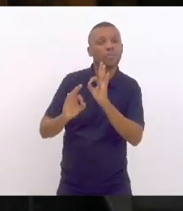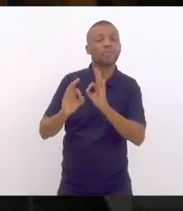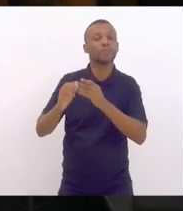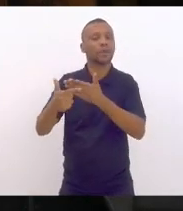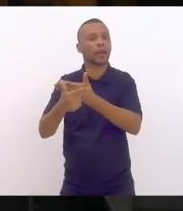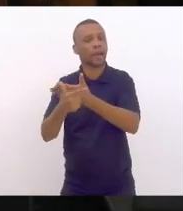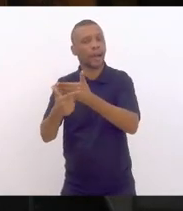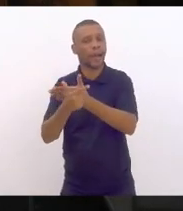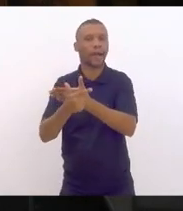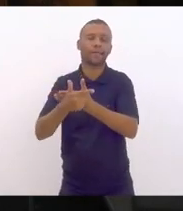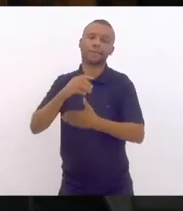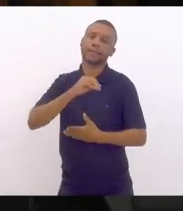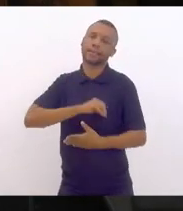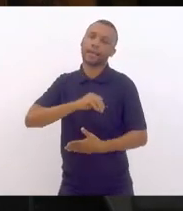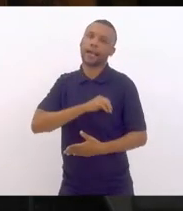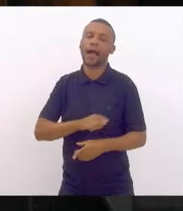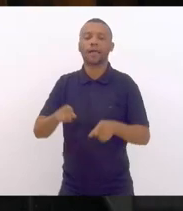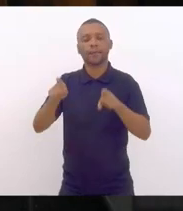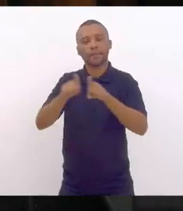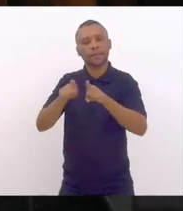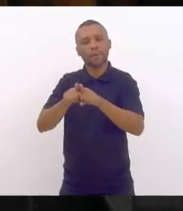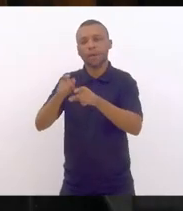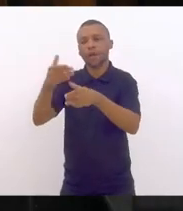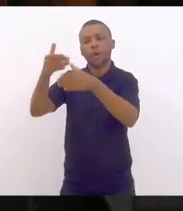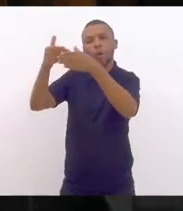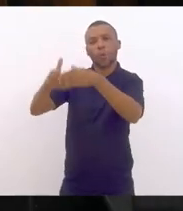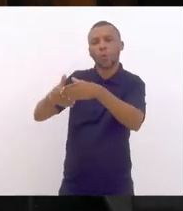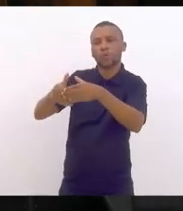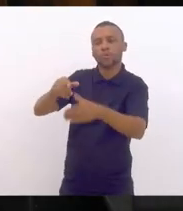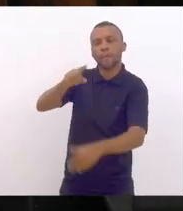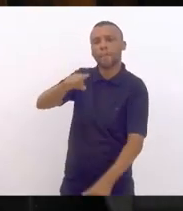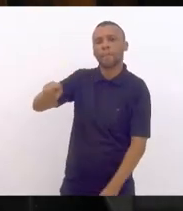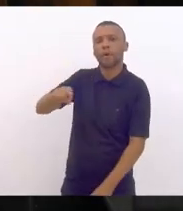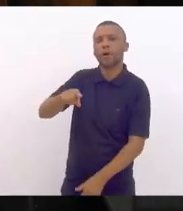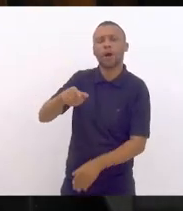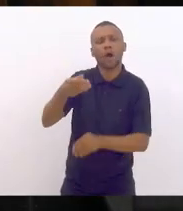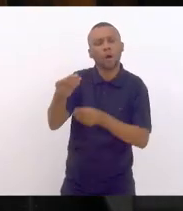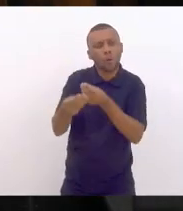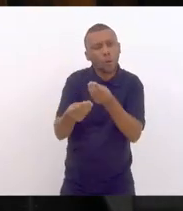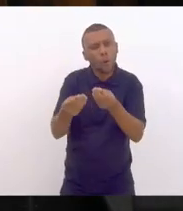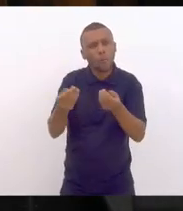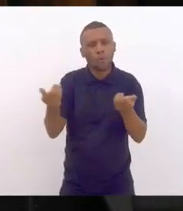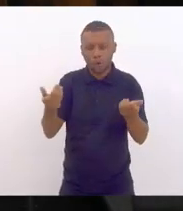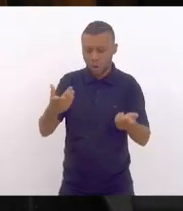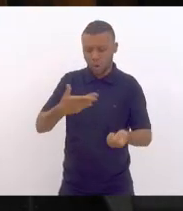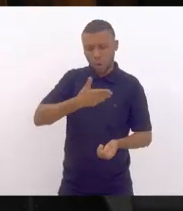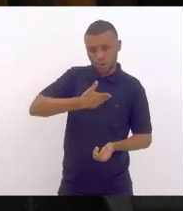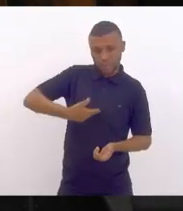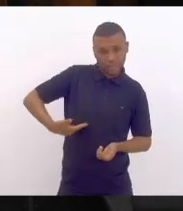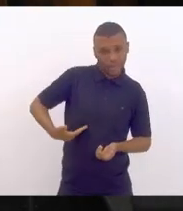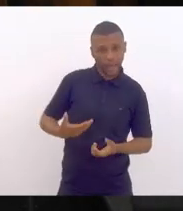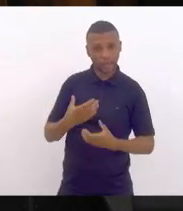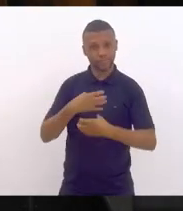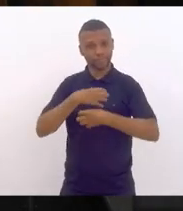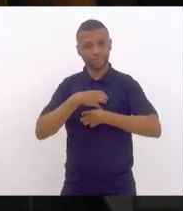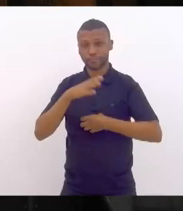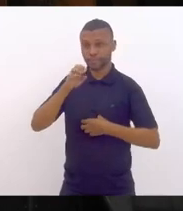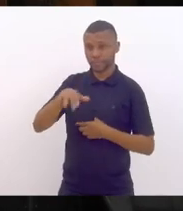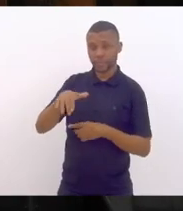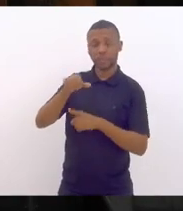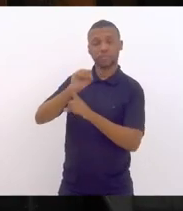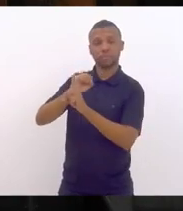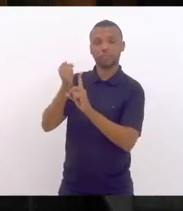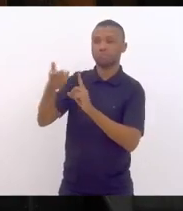Como pode haver estado de bem-estar social que Se dedique a